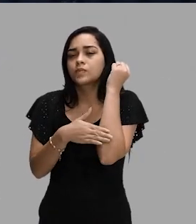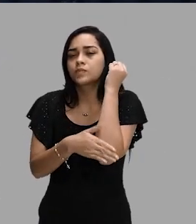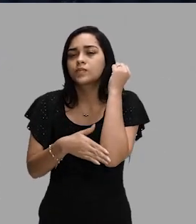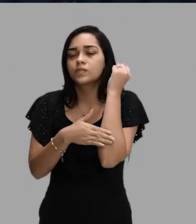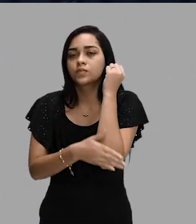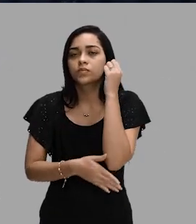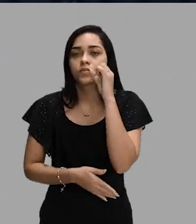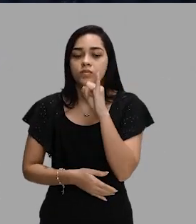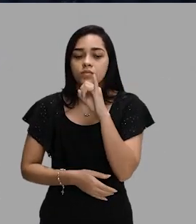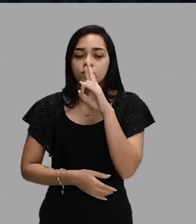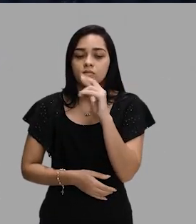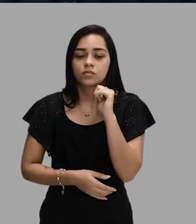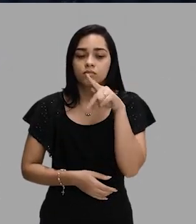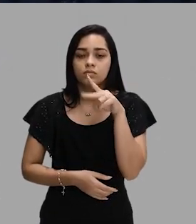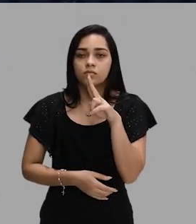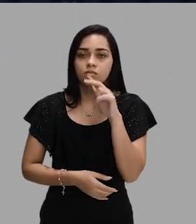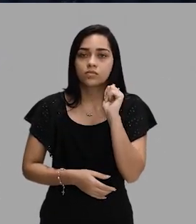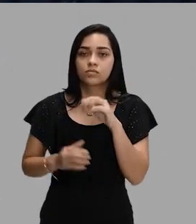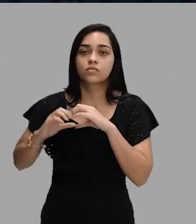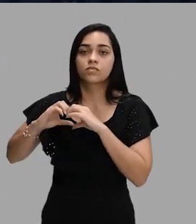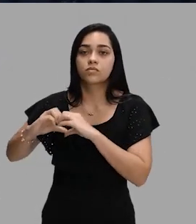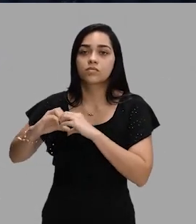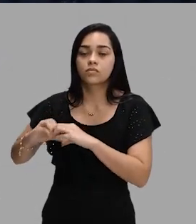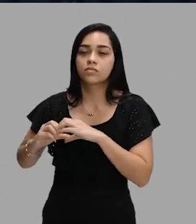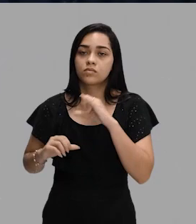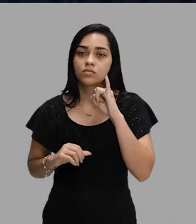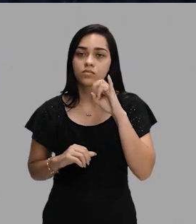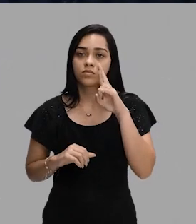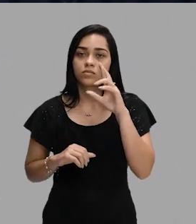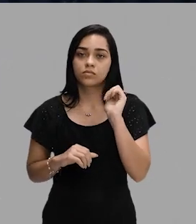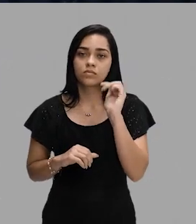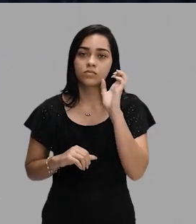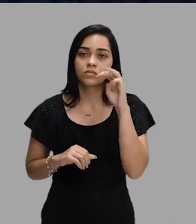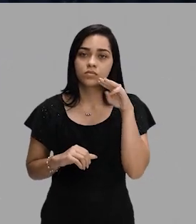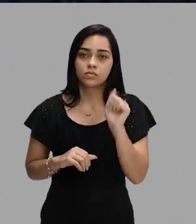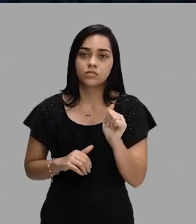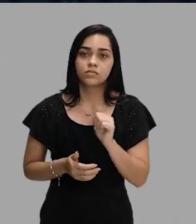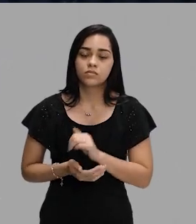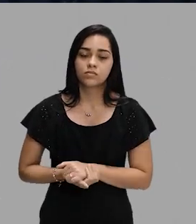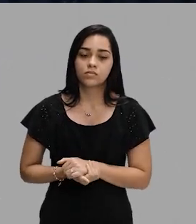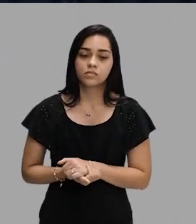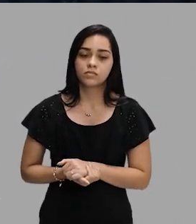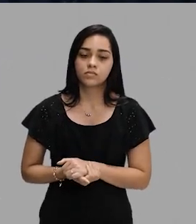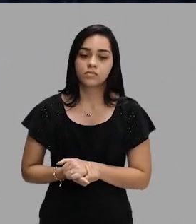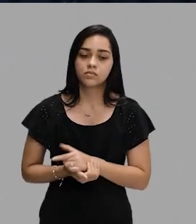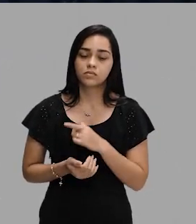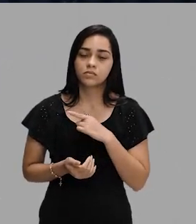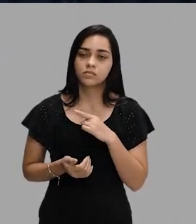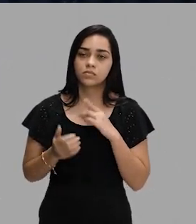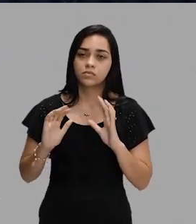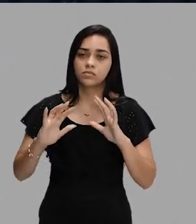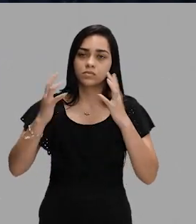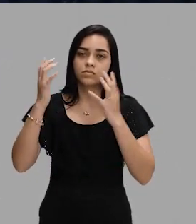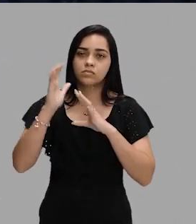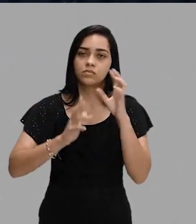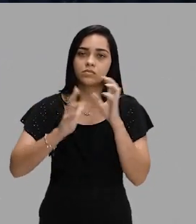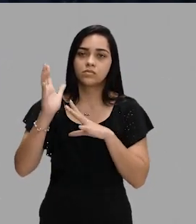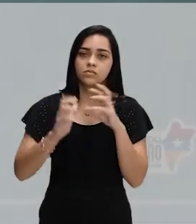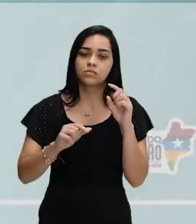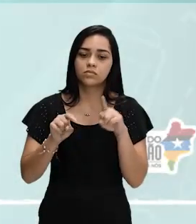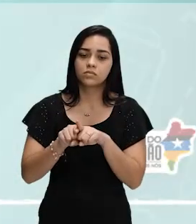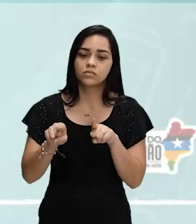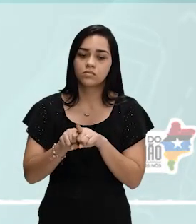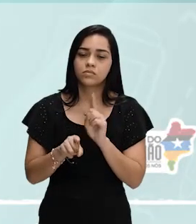em Irapuã, que é apaixonado por Iracema, tá bom? Em meio a festas e guerras travadas